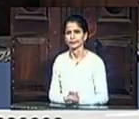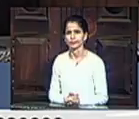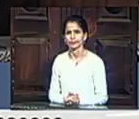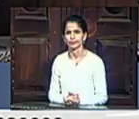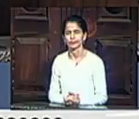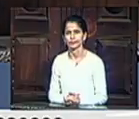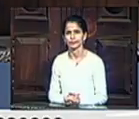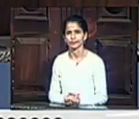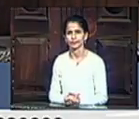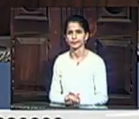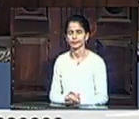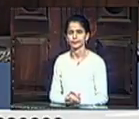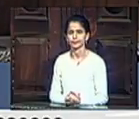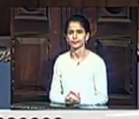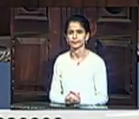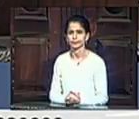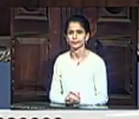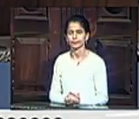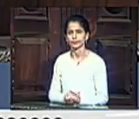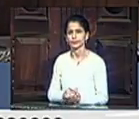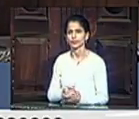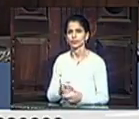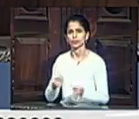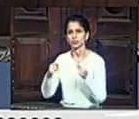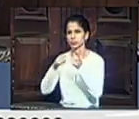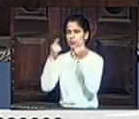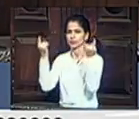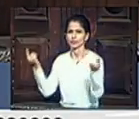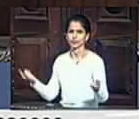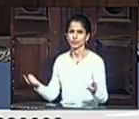minutos e eu concluo. Não tem lógica